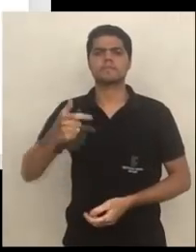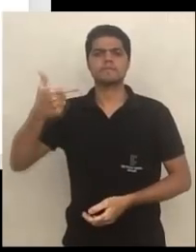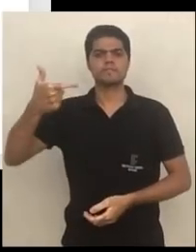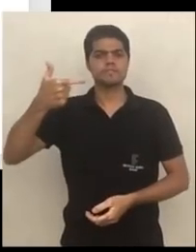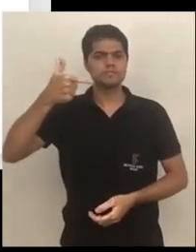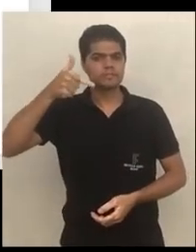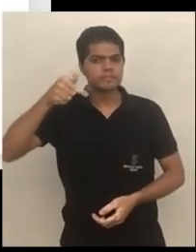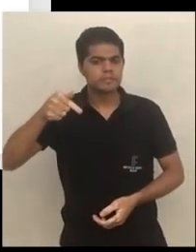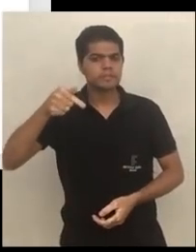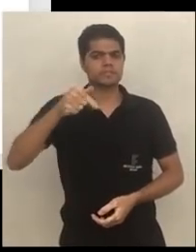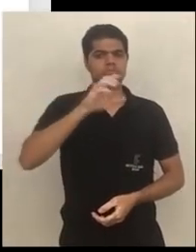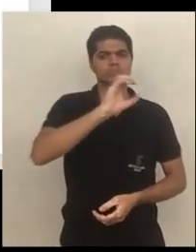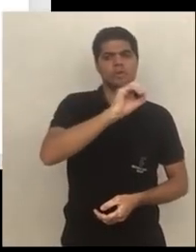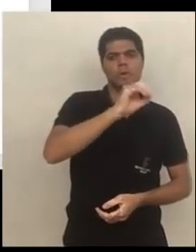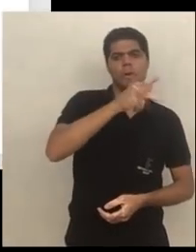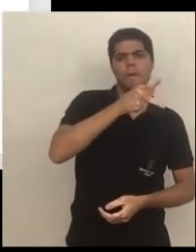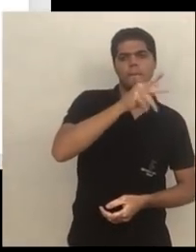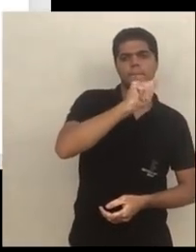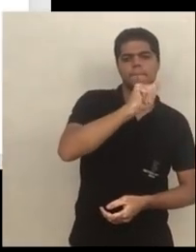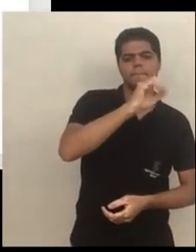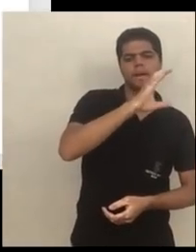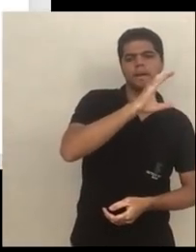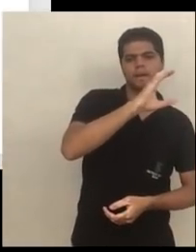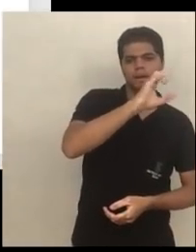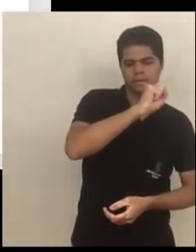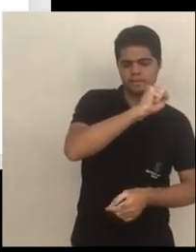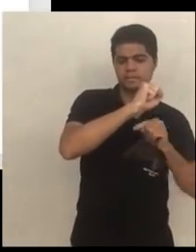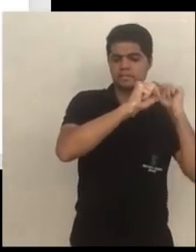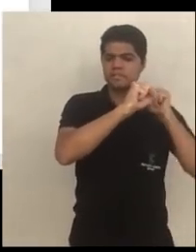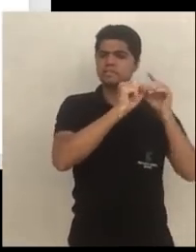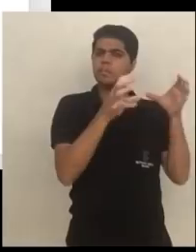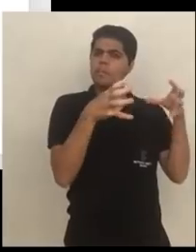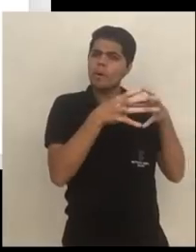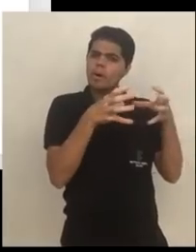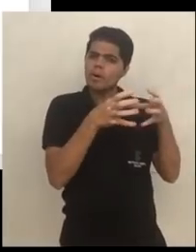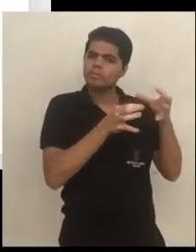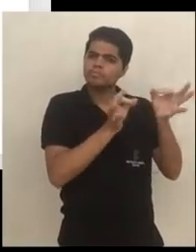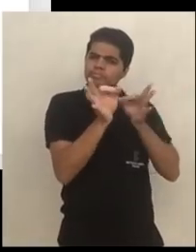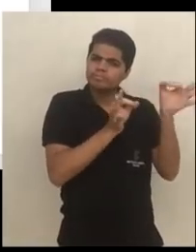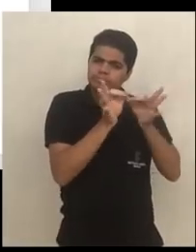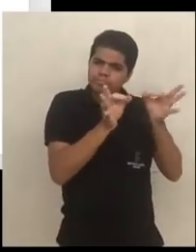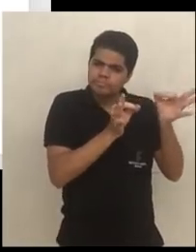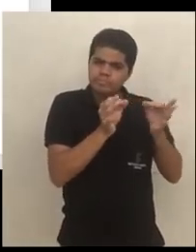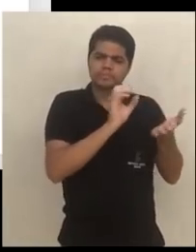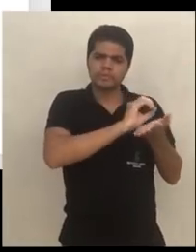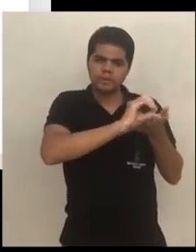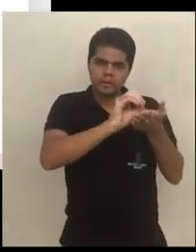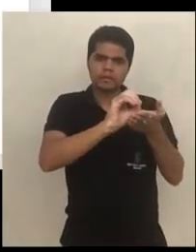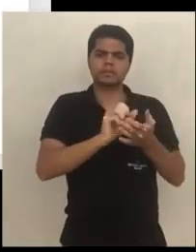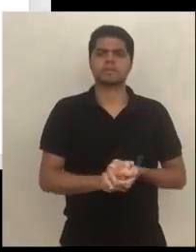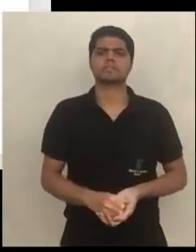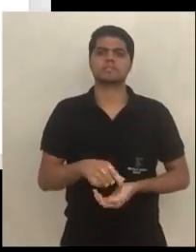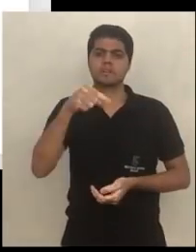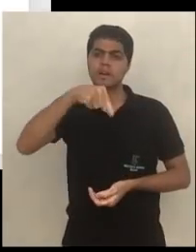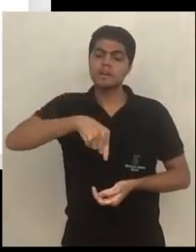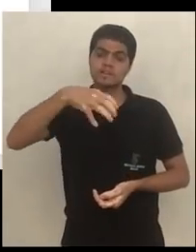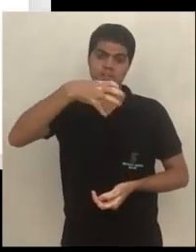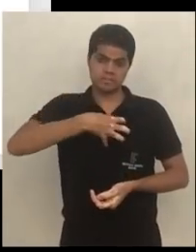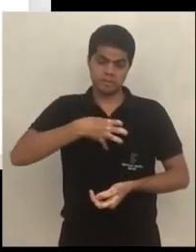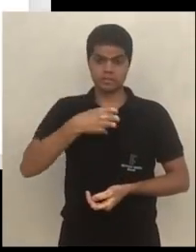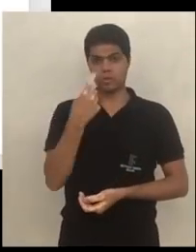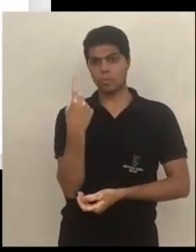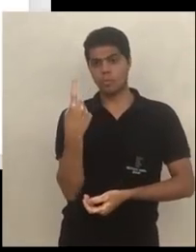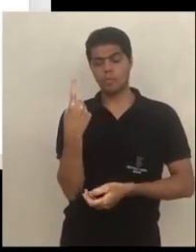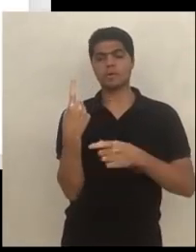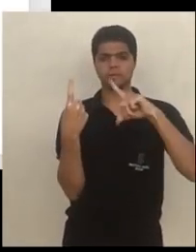são organismos participativos de avaliação da conformidade orgânica, e que na Bahia nós temos um OPAC, que é a